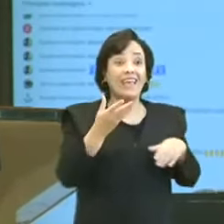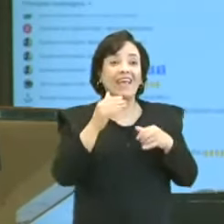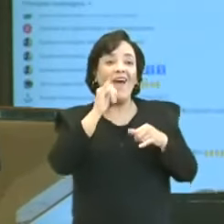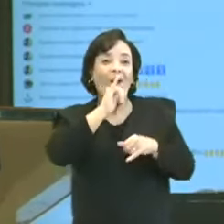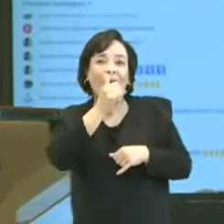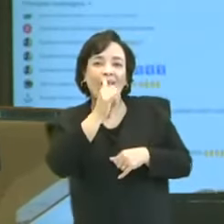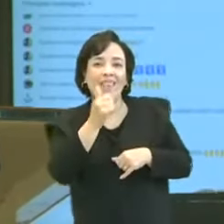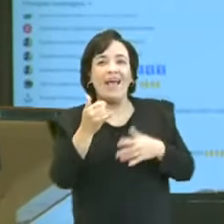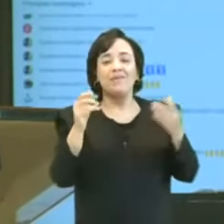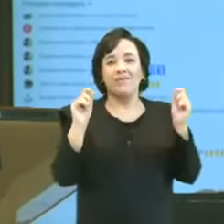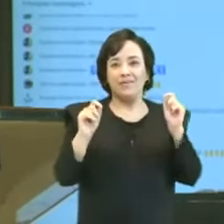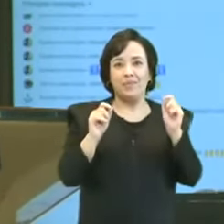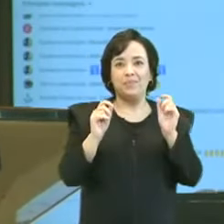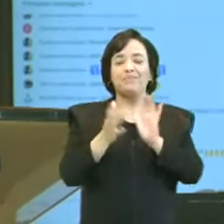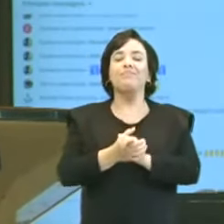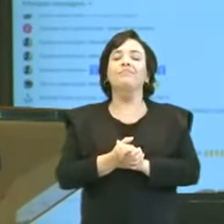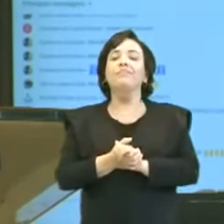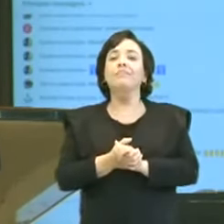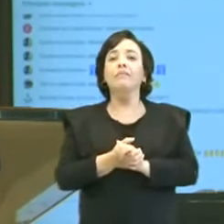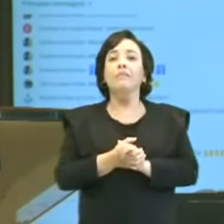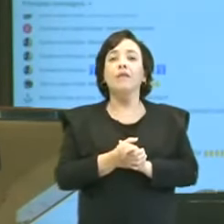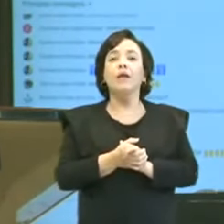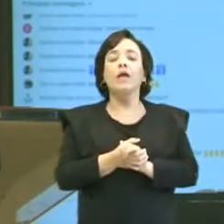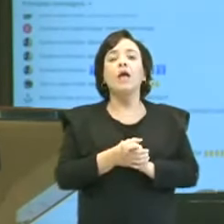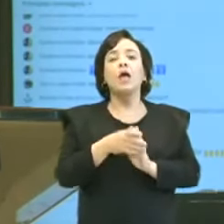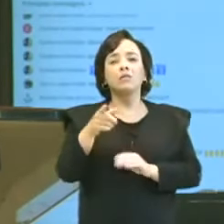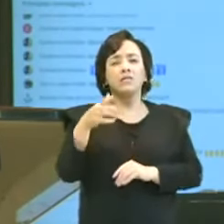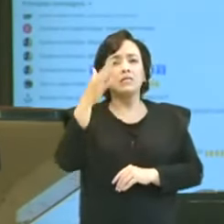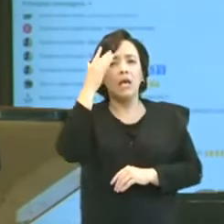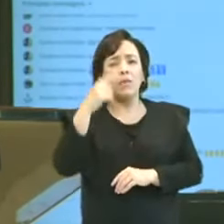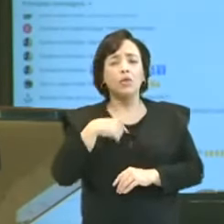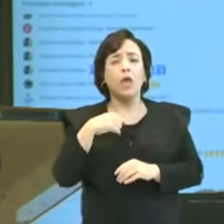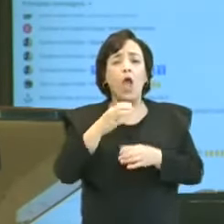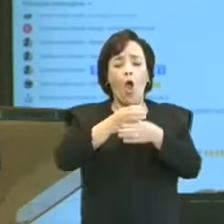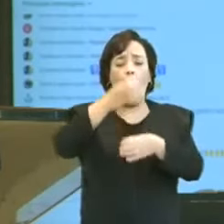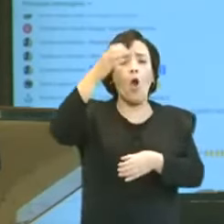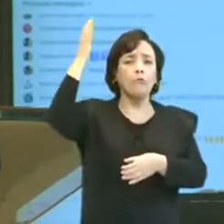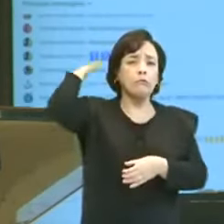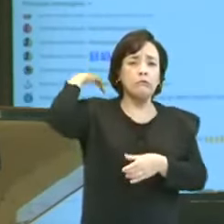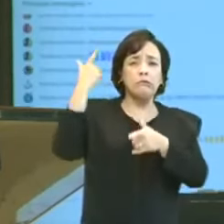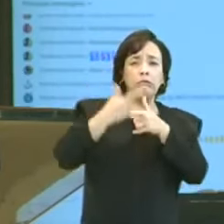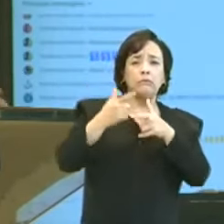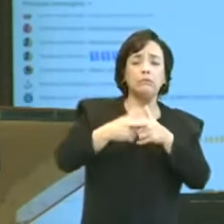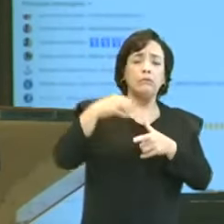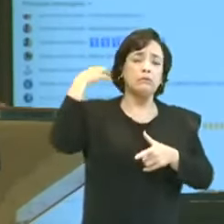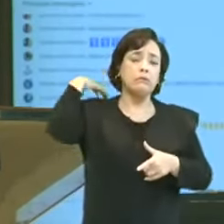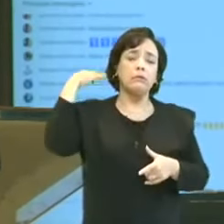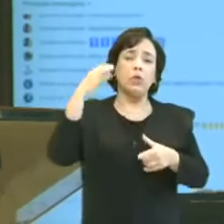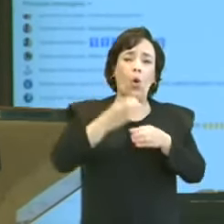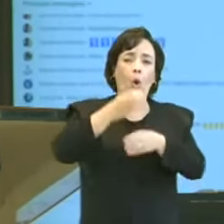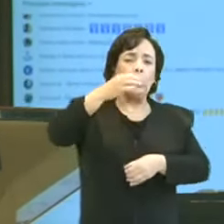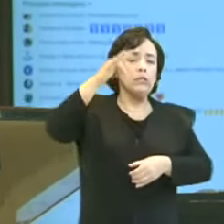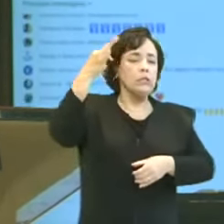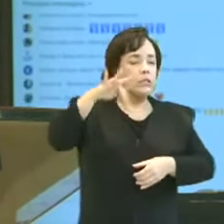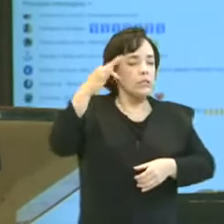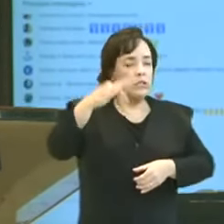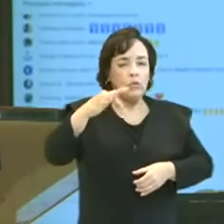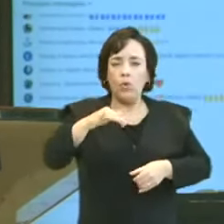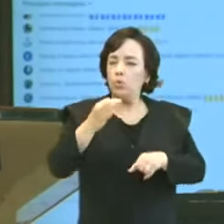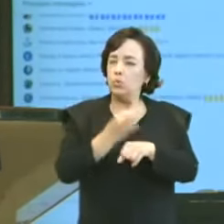com vocês. Era num grupo. Como alguns sabem, tenho um probleminha na coluna, o que faz eu ter uma dor insuportável